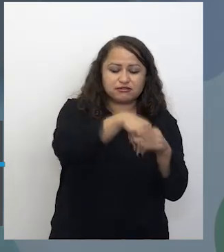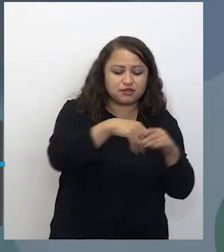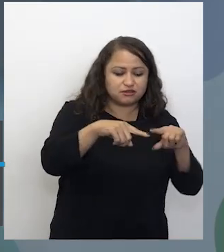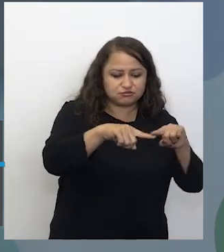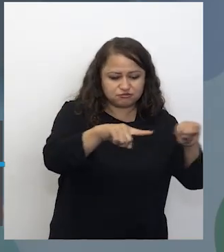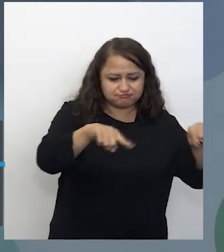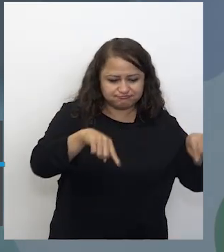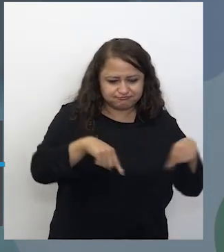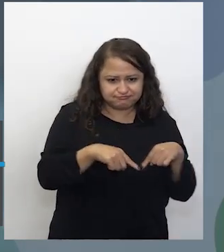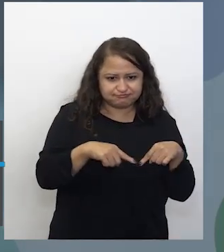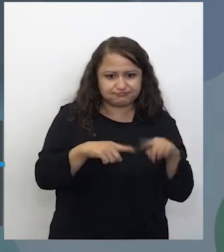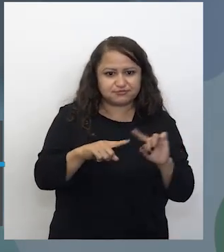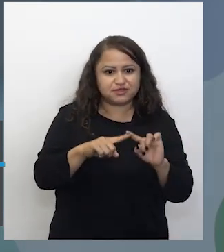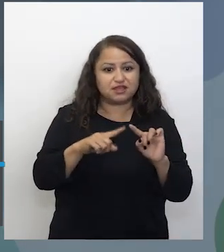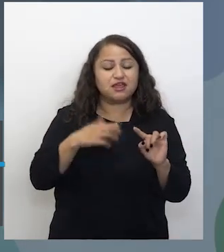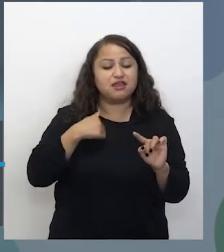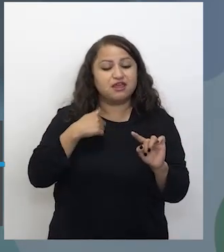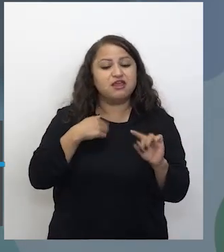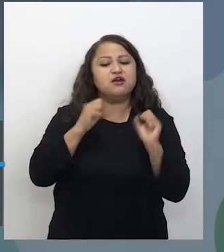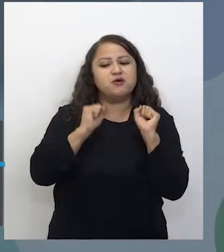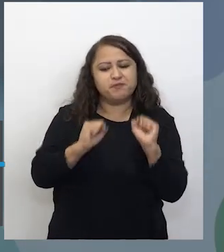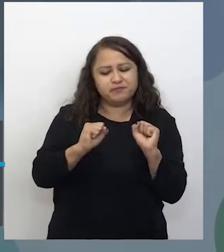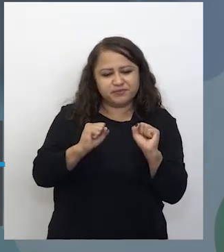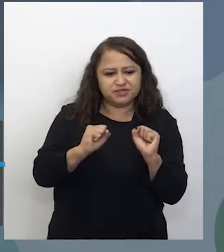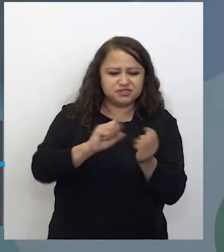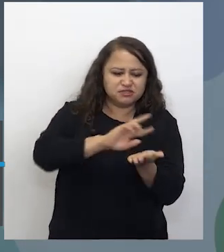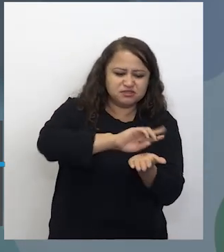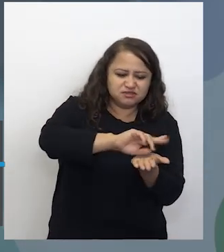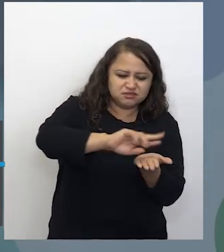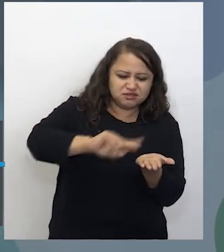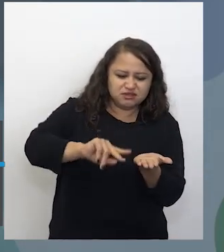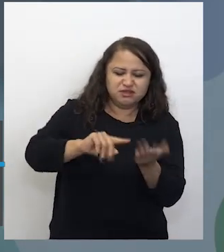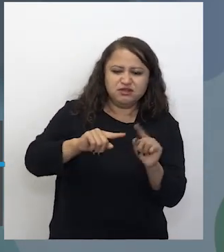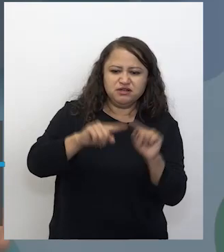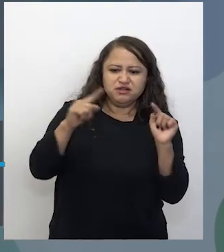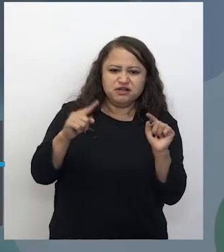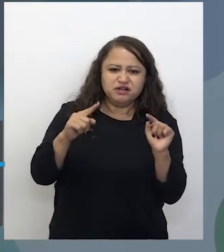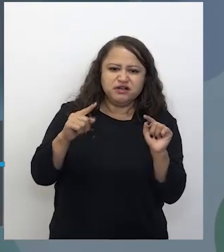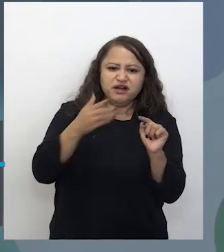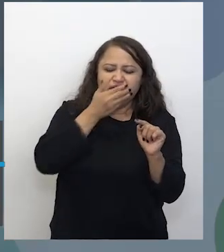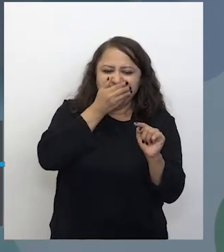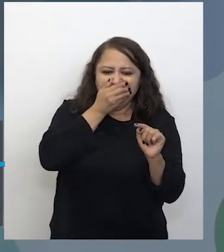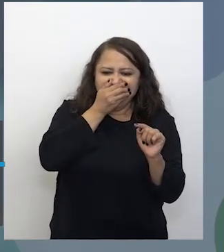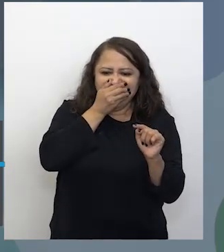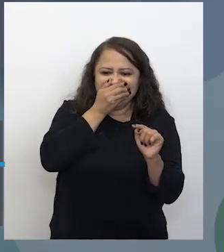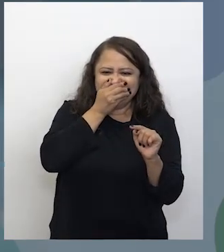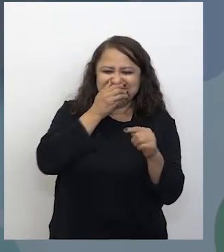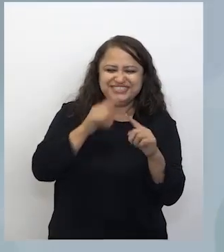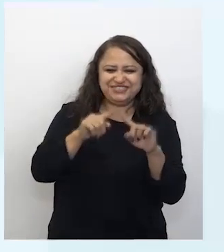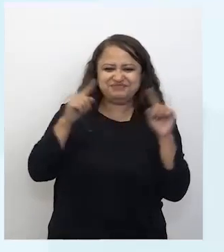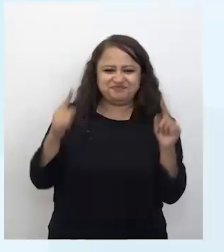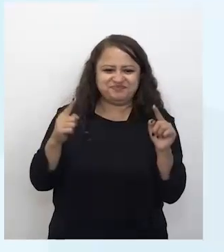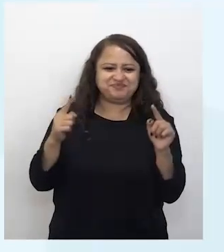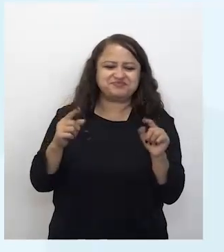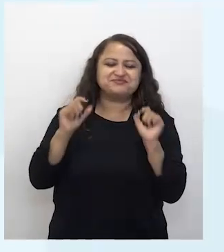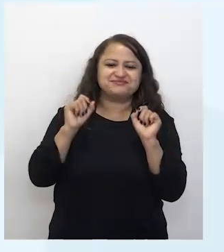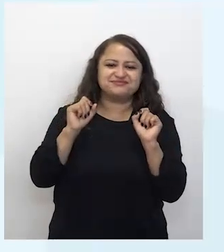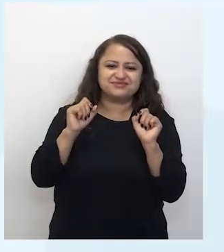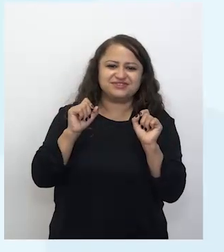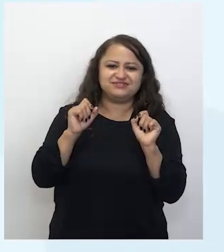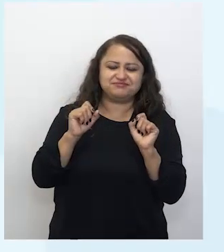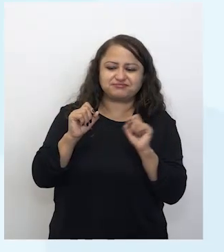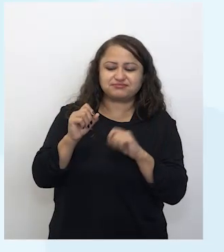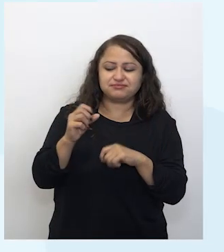vários, mas não vem ao caso. Eu sei que muitos também poderiam relatar pelo chat. Continuando, diz lá, aos